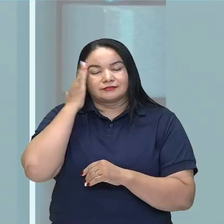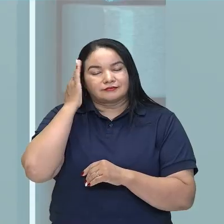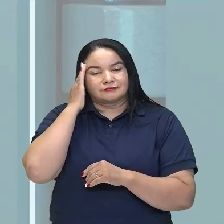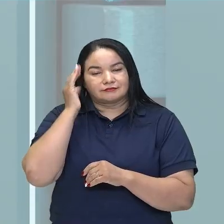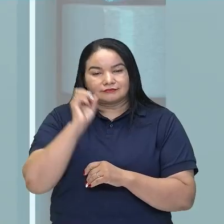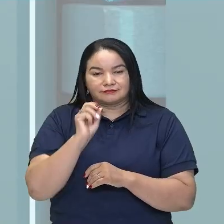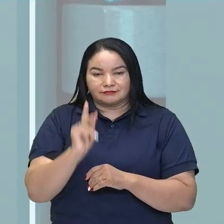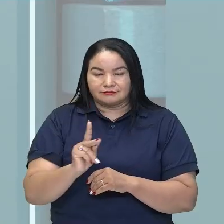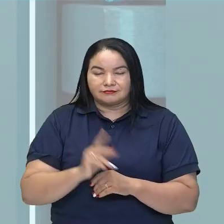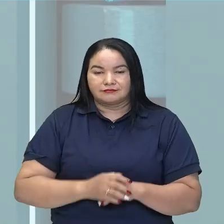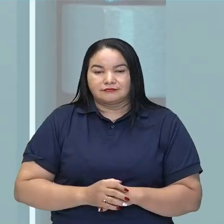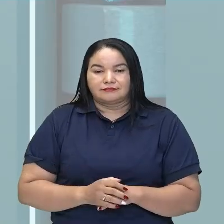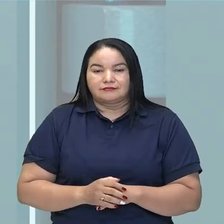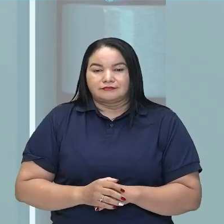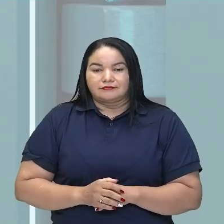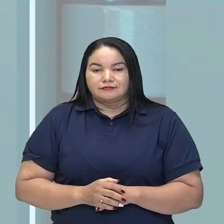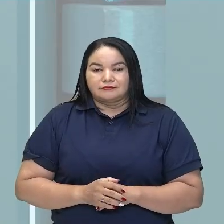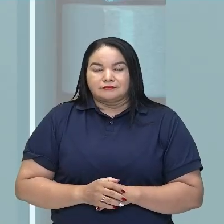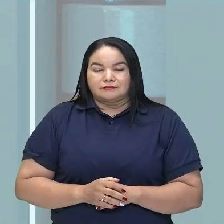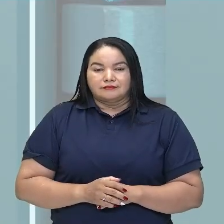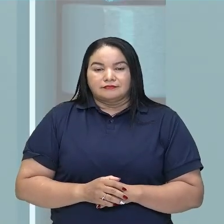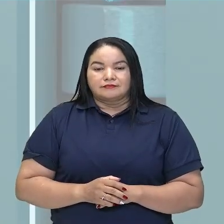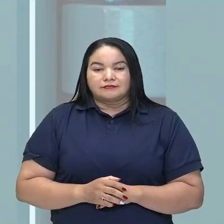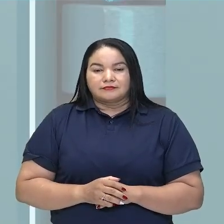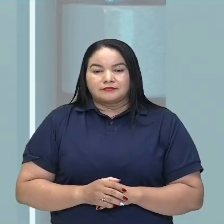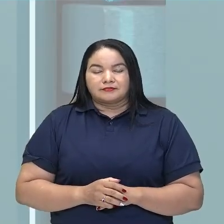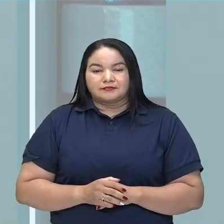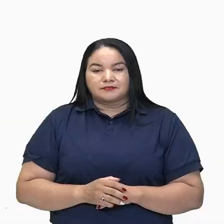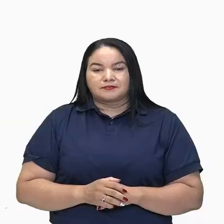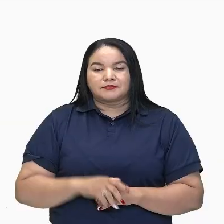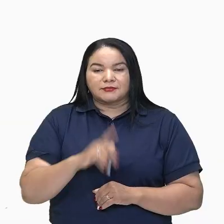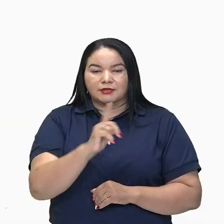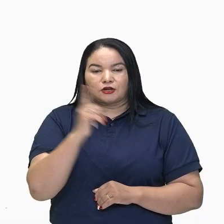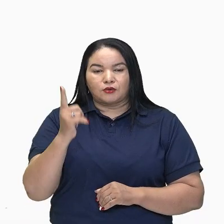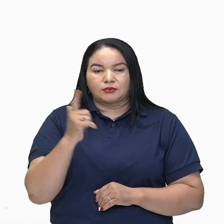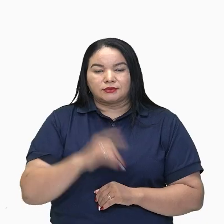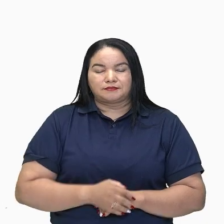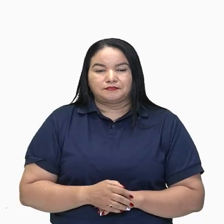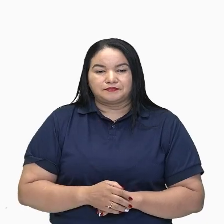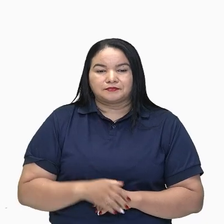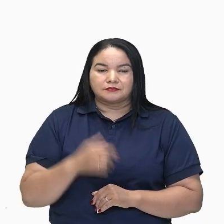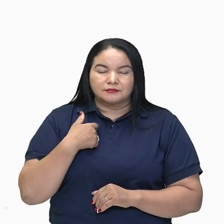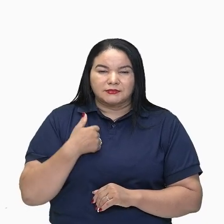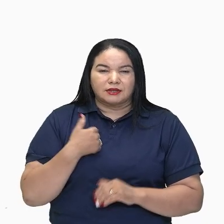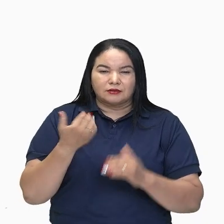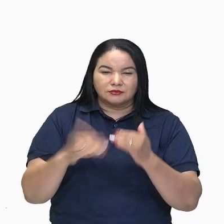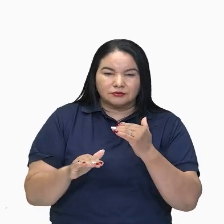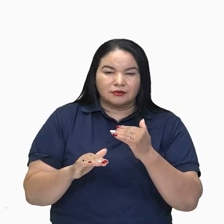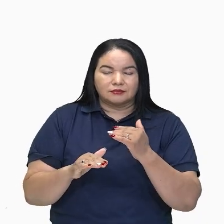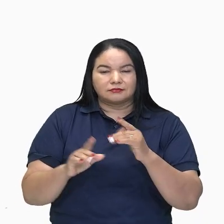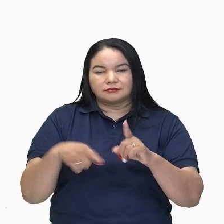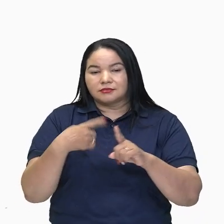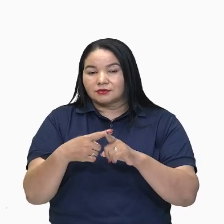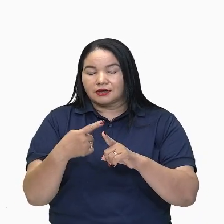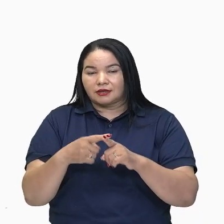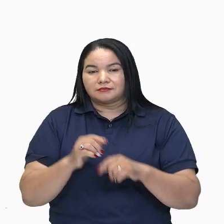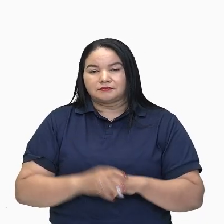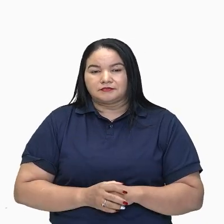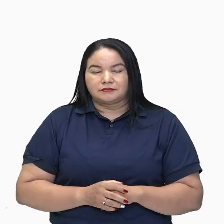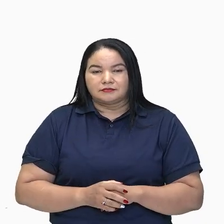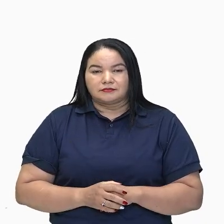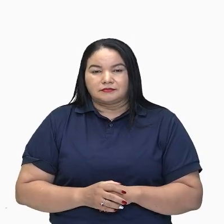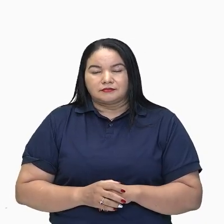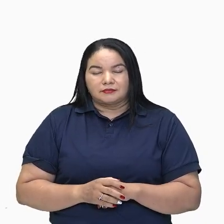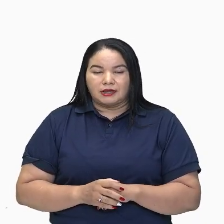essa pessoa utiliza para defender esses argumentos. E também, eu discordo, por quê? Se você não concorda, por que você